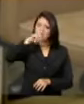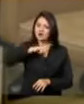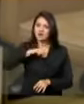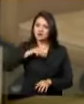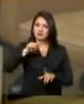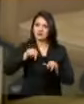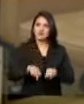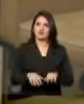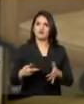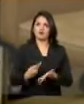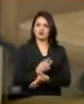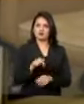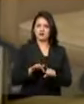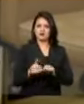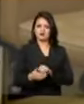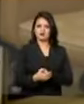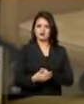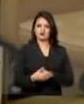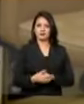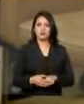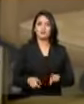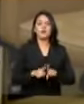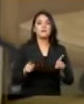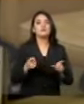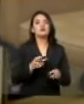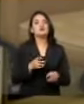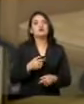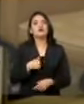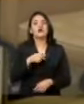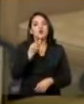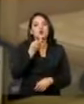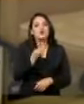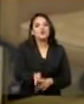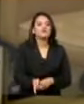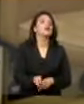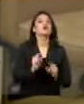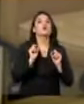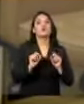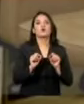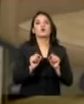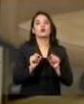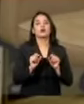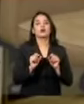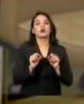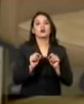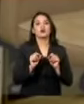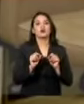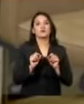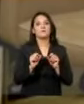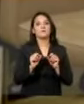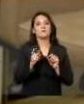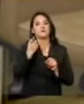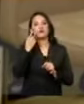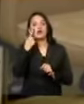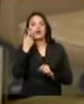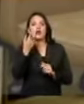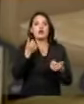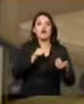pena. Mas a observação que faço à Corte é que essa análise